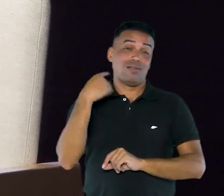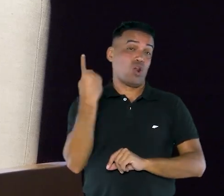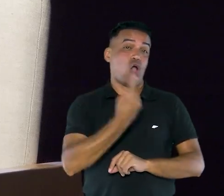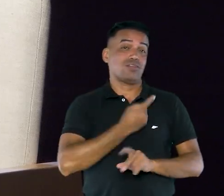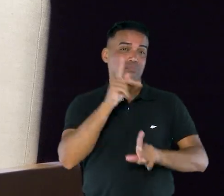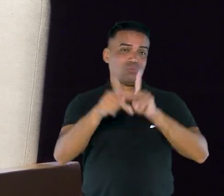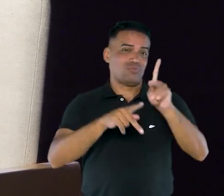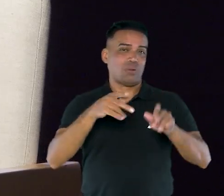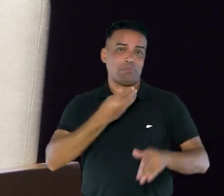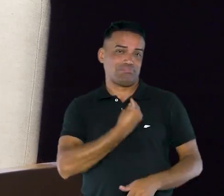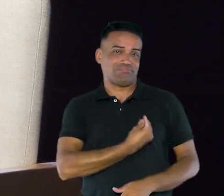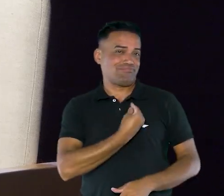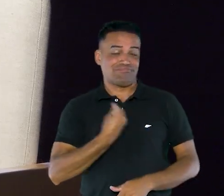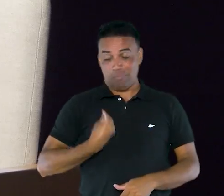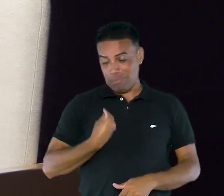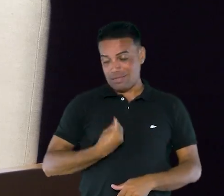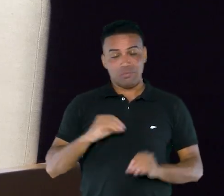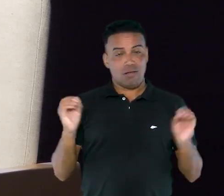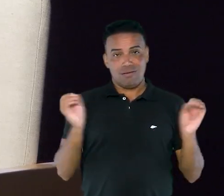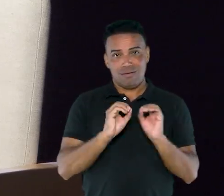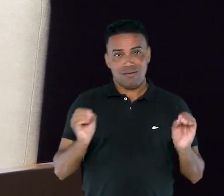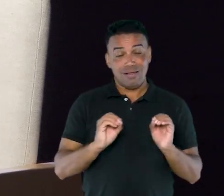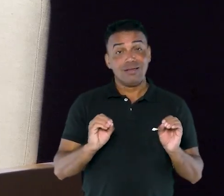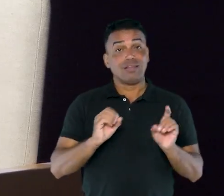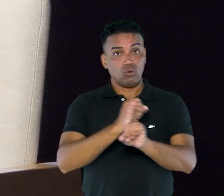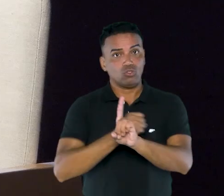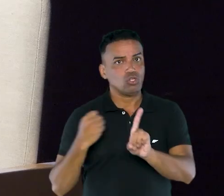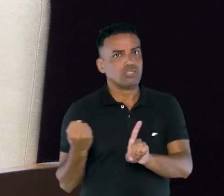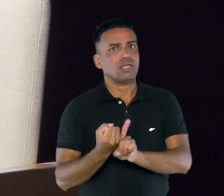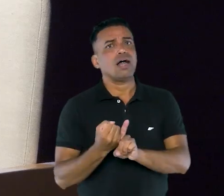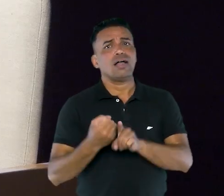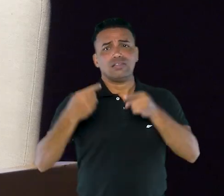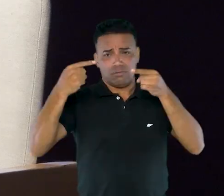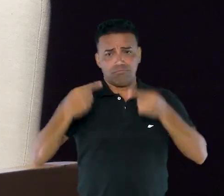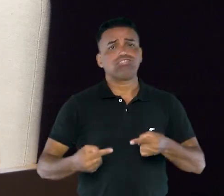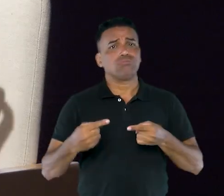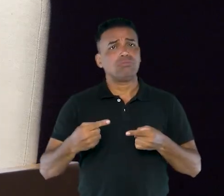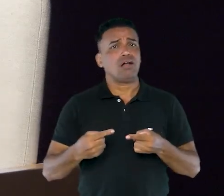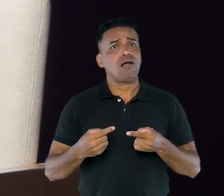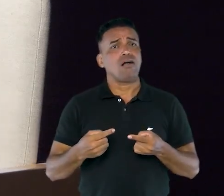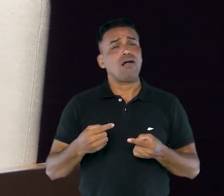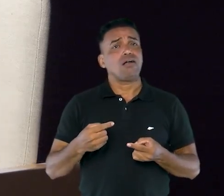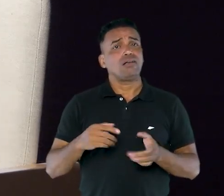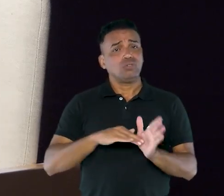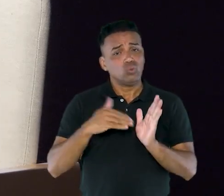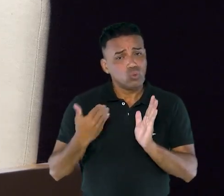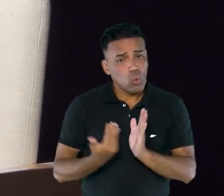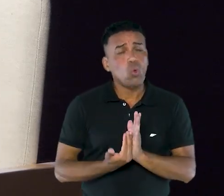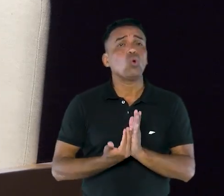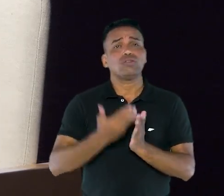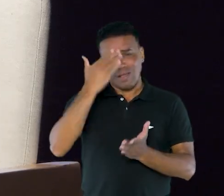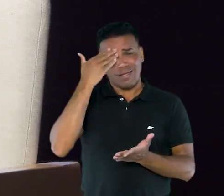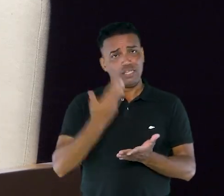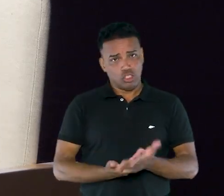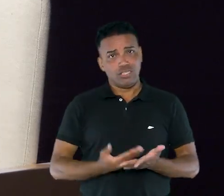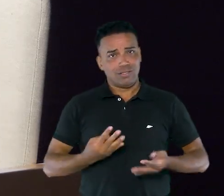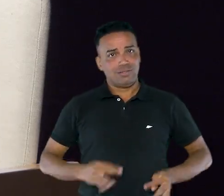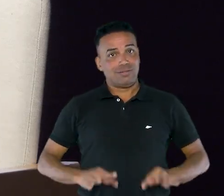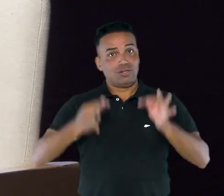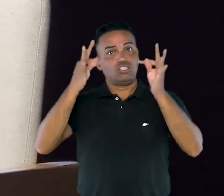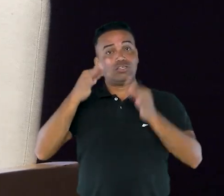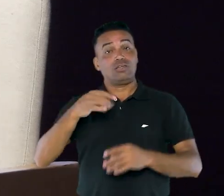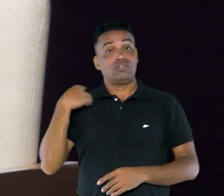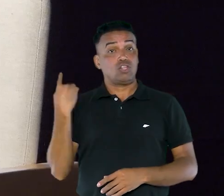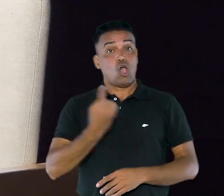processo democrático. E, por outro lado, a gente, como sociedade, aposta todas as nossas fichas na tecnologia. A